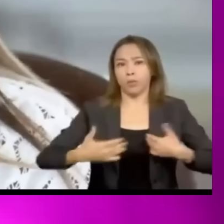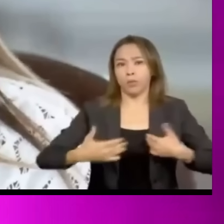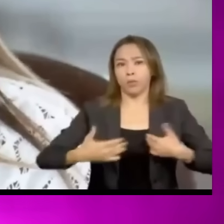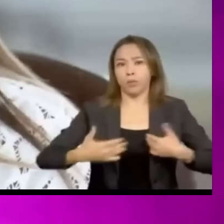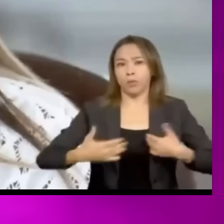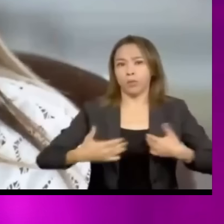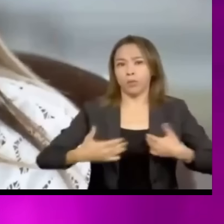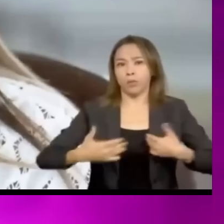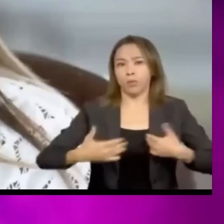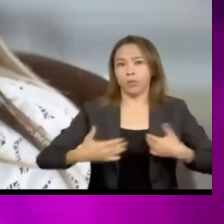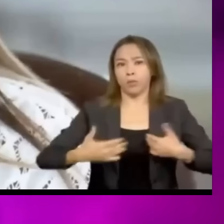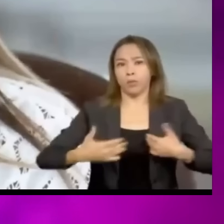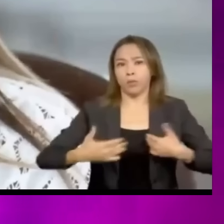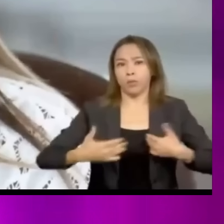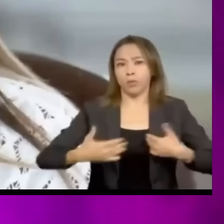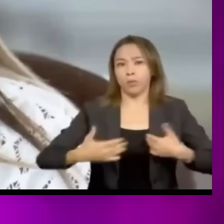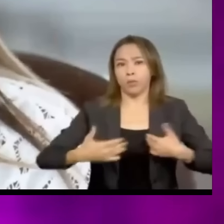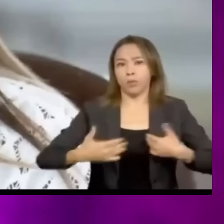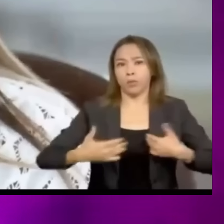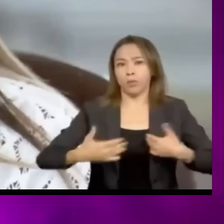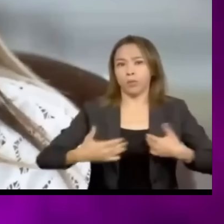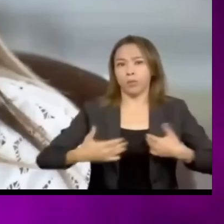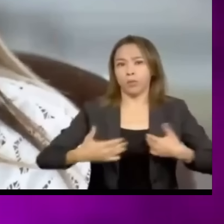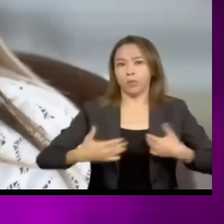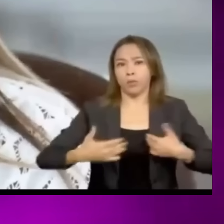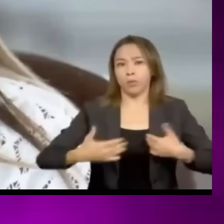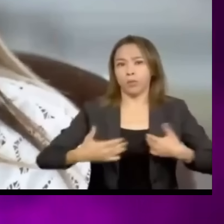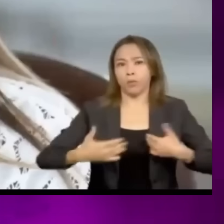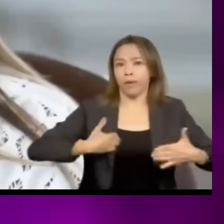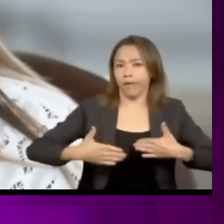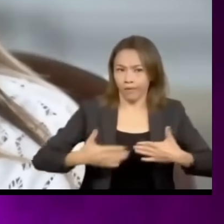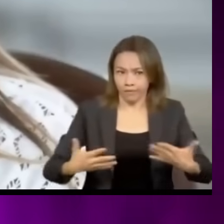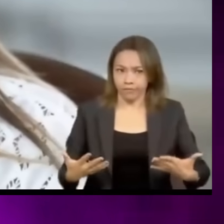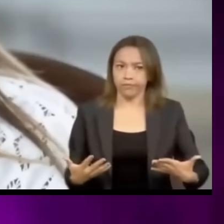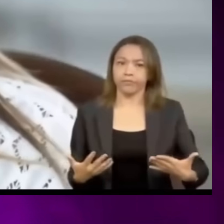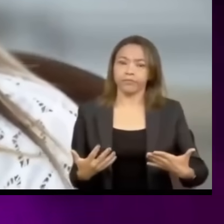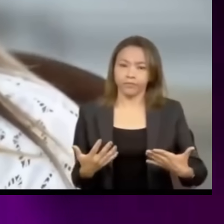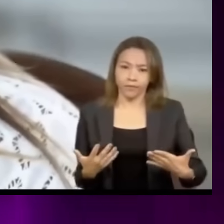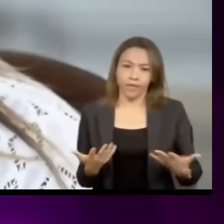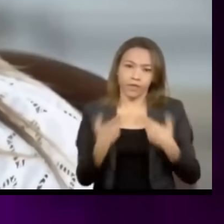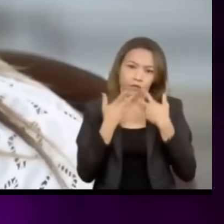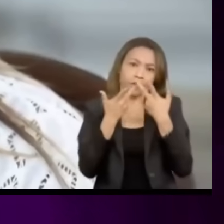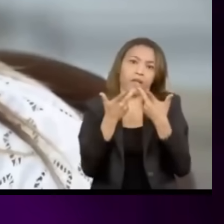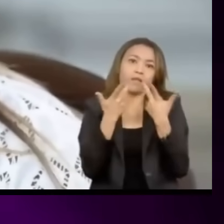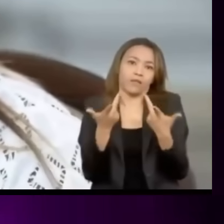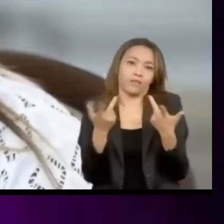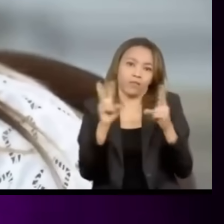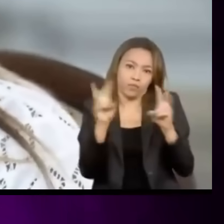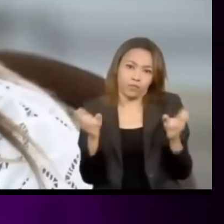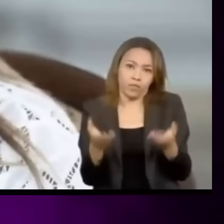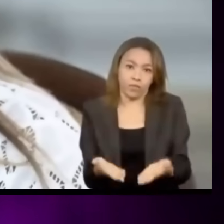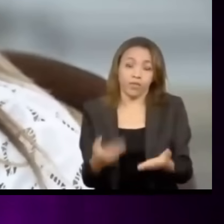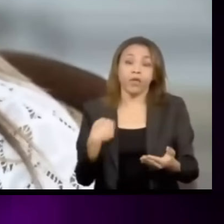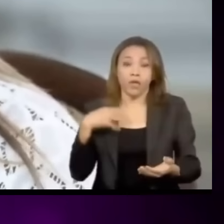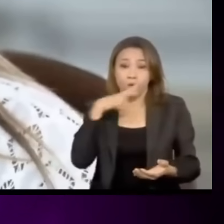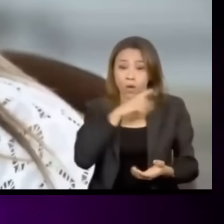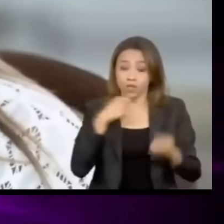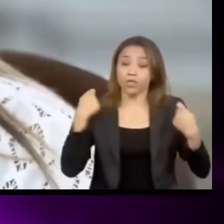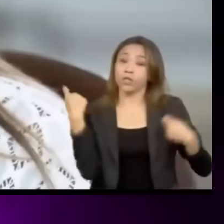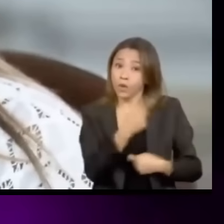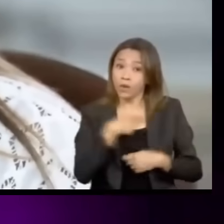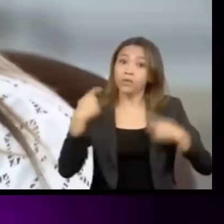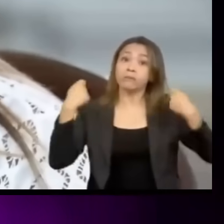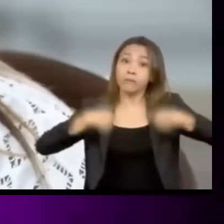muito fraca, viu? Muito fraca de argumento, muito fraca de pensamento. É, esquerdista. E eu acho que a gente precisa de alguma forma. Eu essa semana